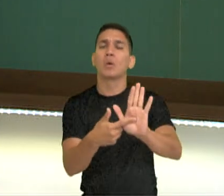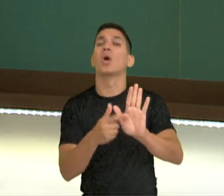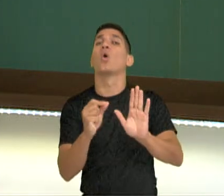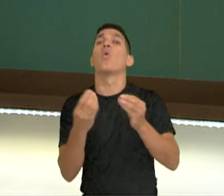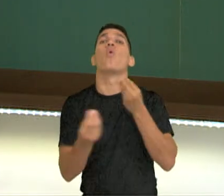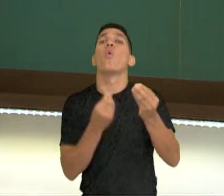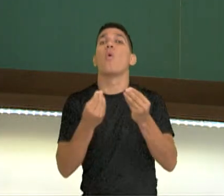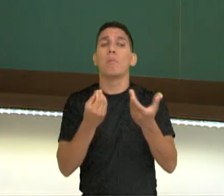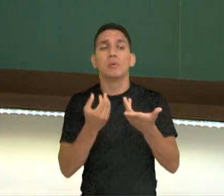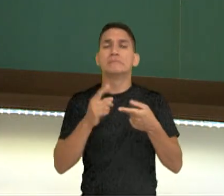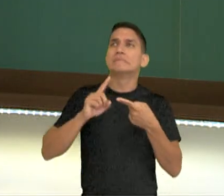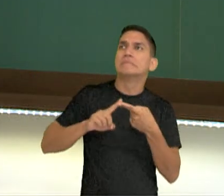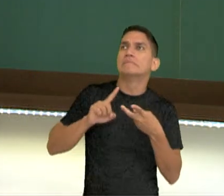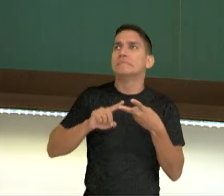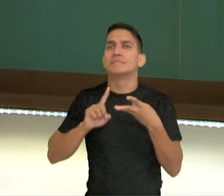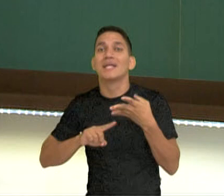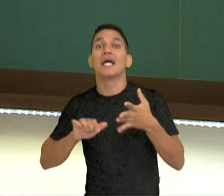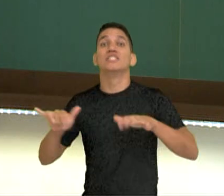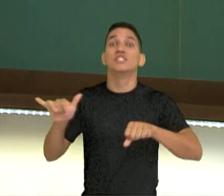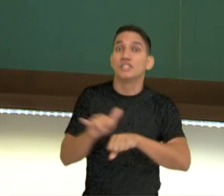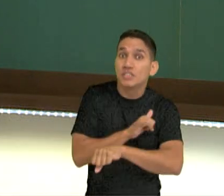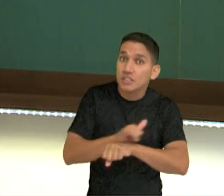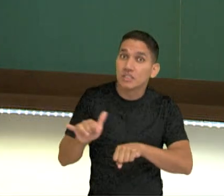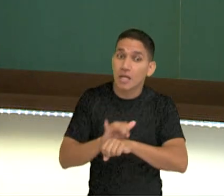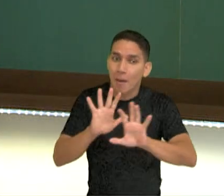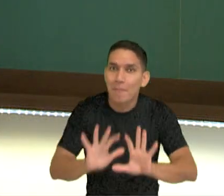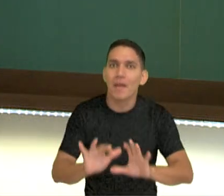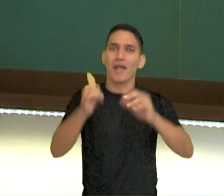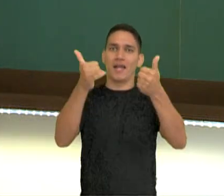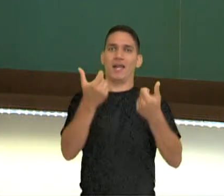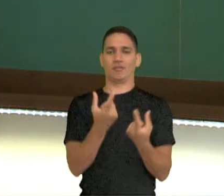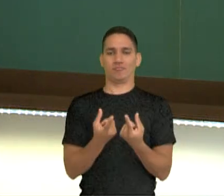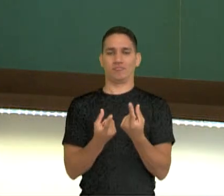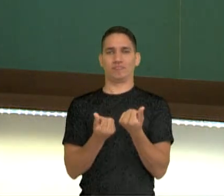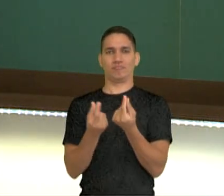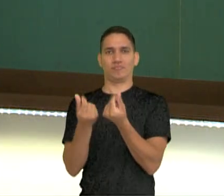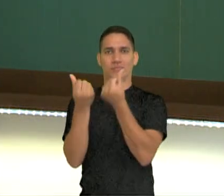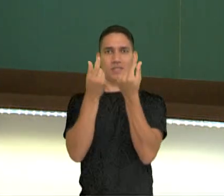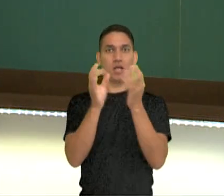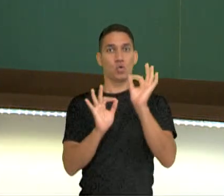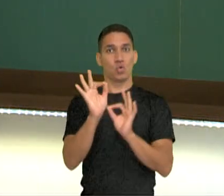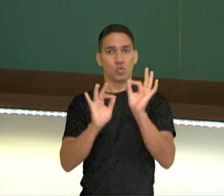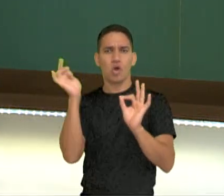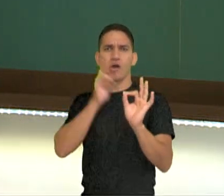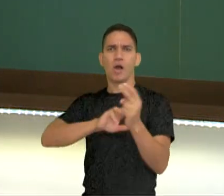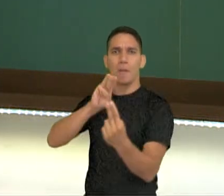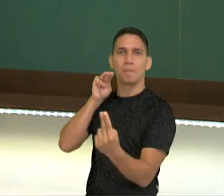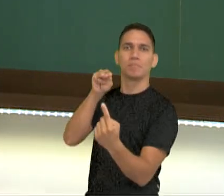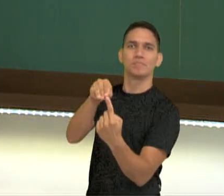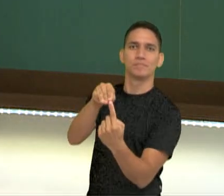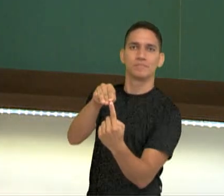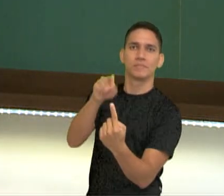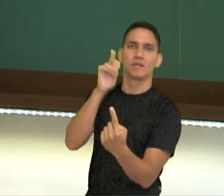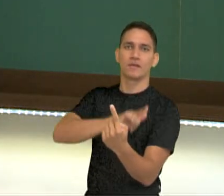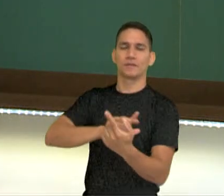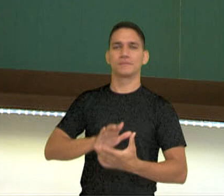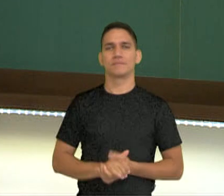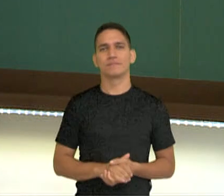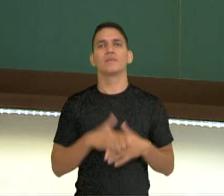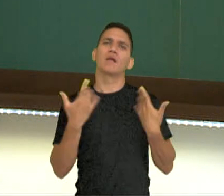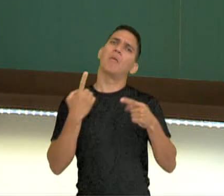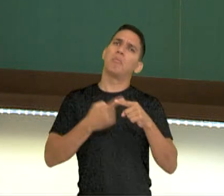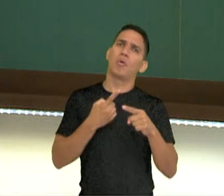esse planejamento financeiro, ou seja, o que que a gente pode atingir as nossas metas, porque o planejamento financeiro